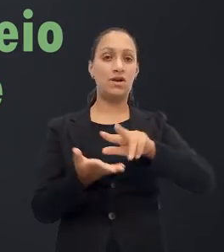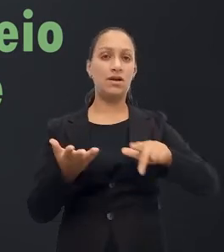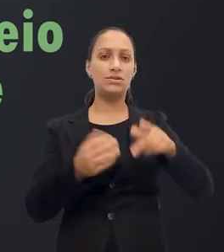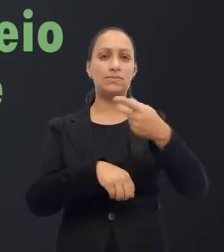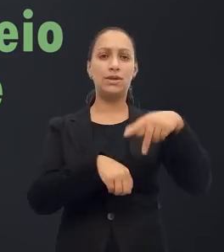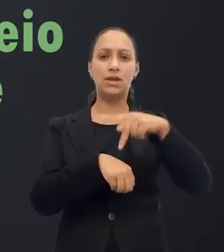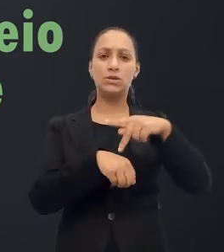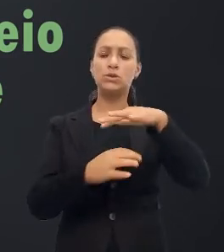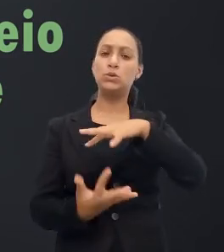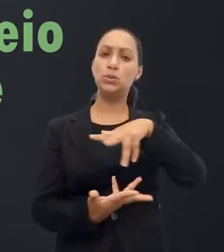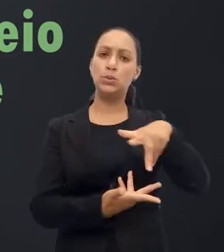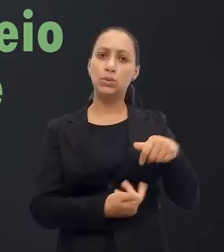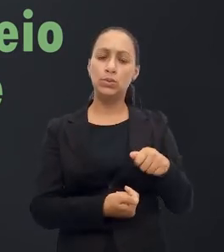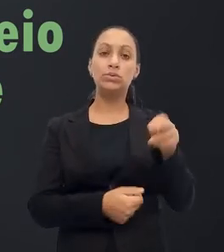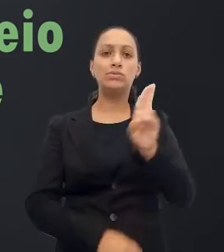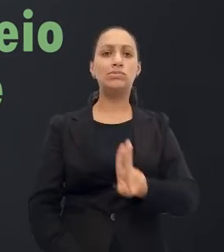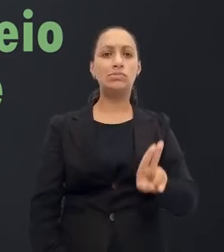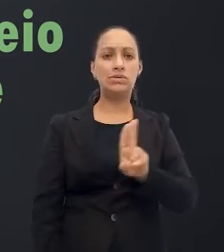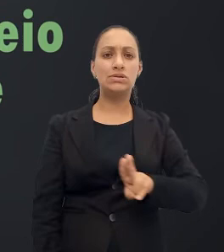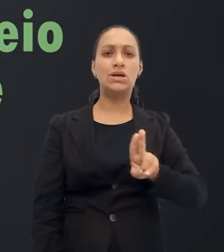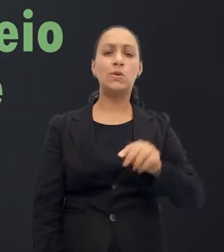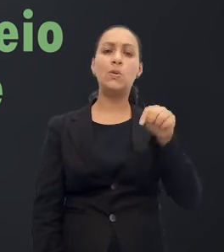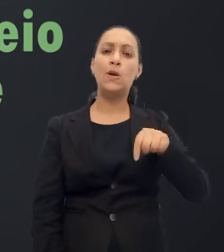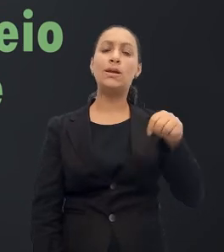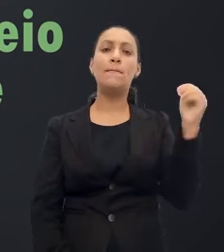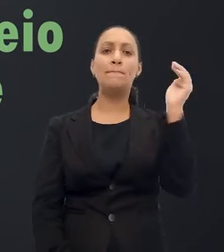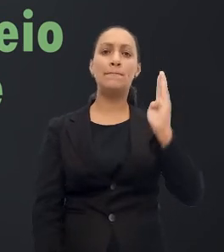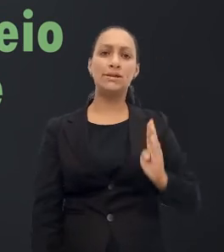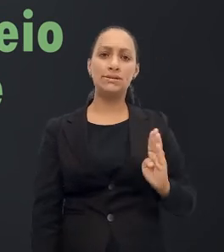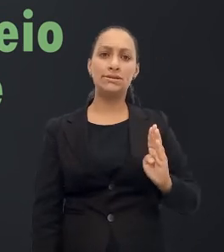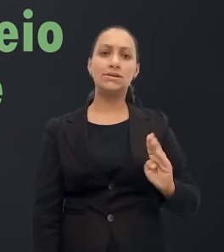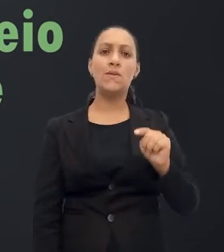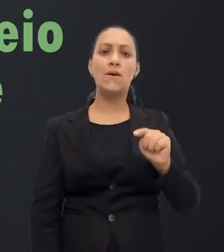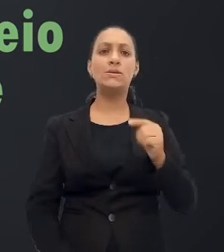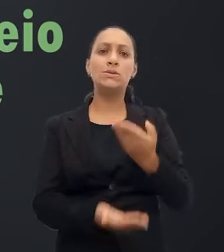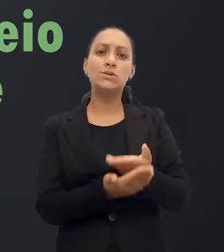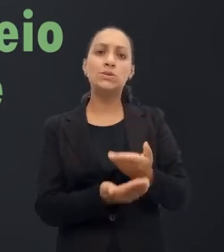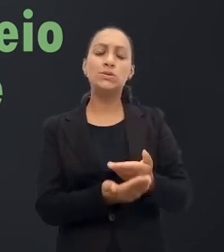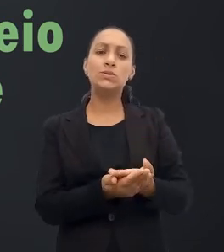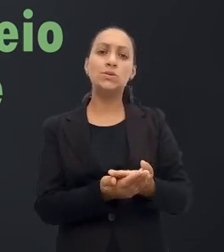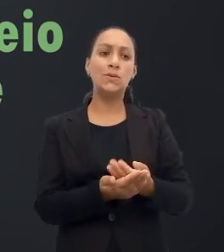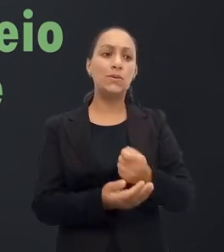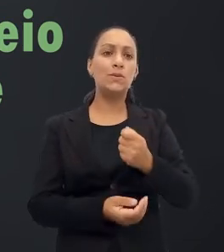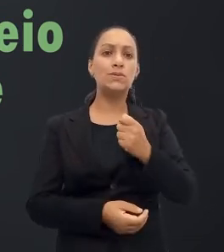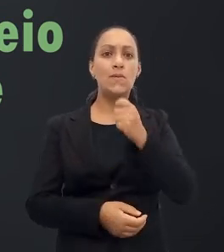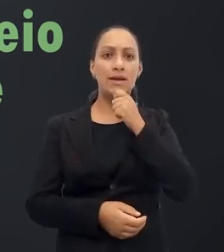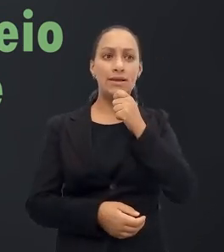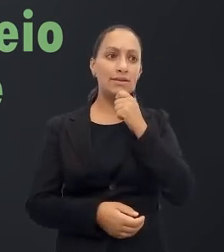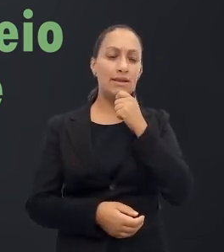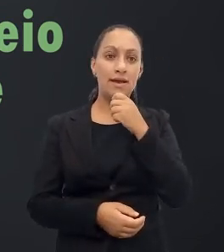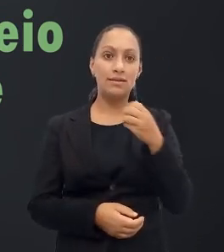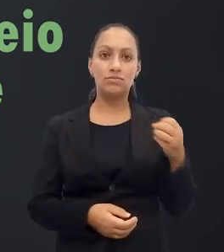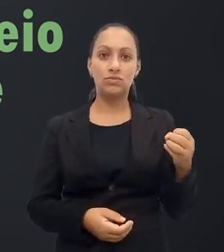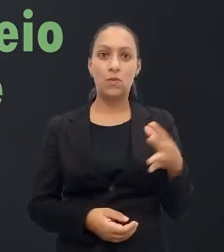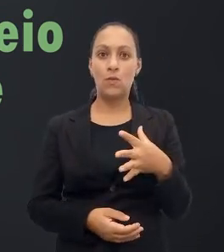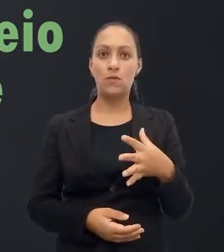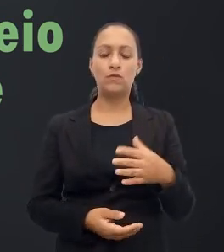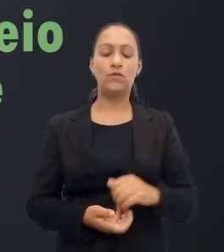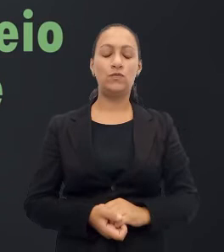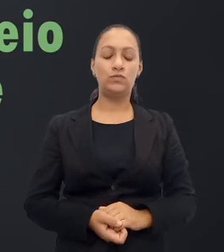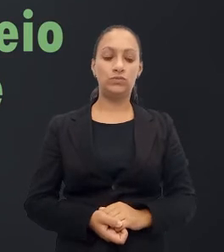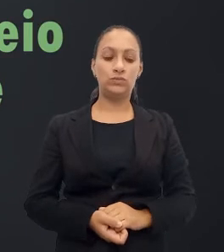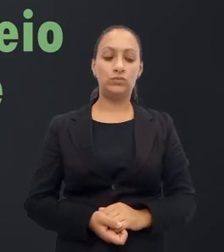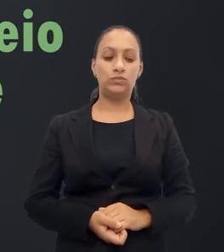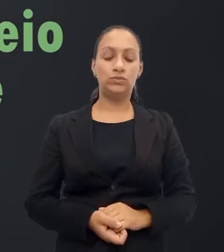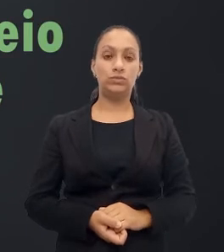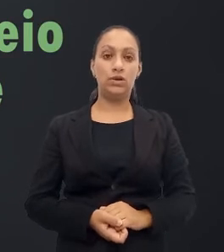do mundo que estão utilizando. Então, aqui no Brasil, esse estudo ele é inédito no Rio Grande do Sul, ele na região sul é